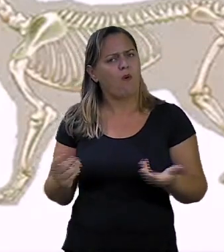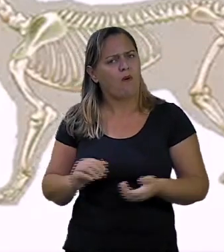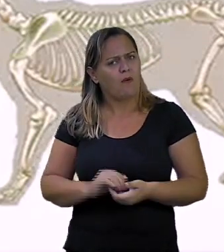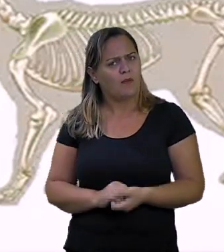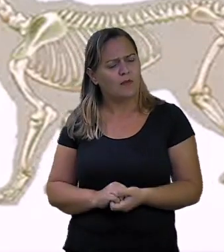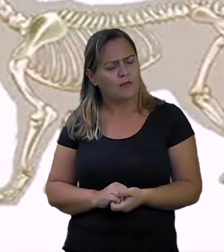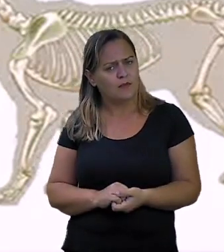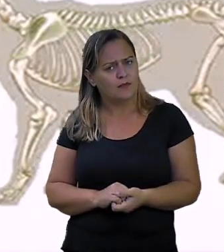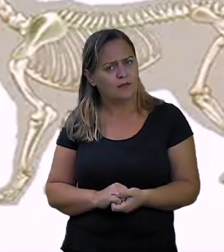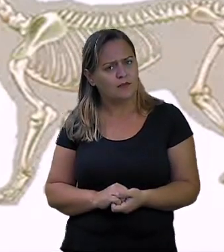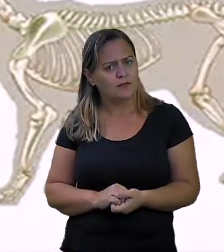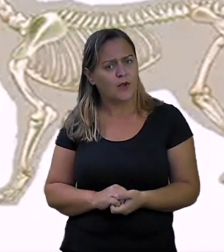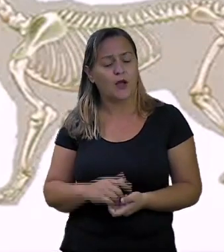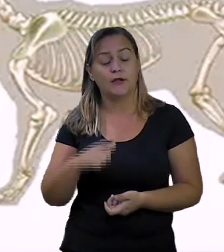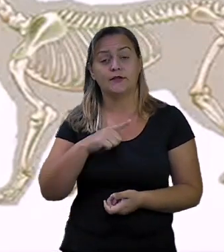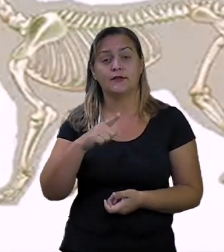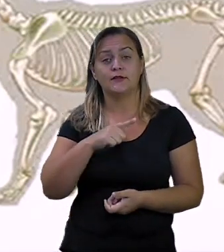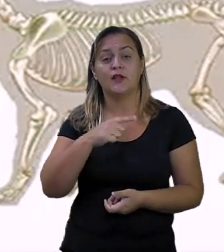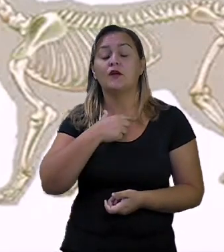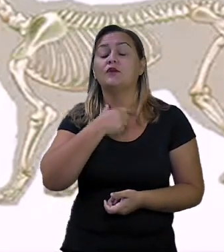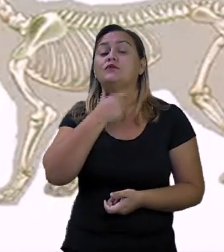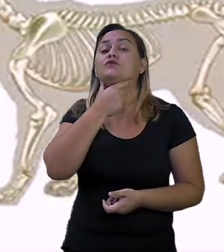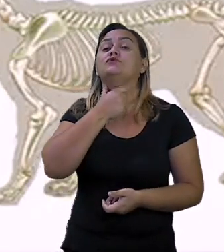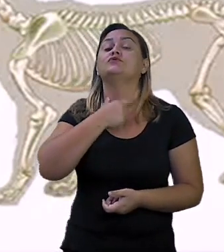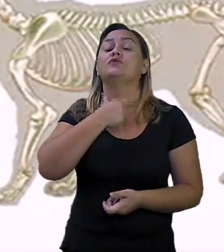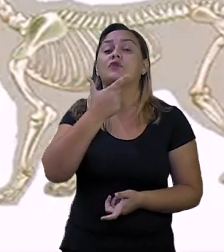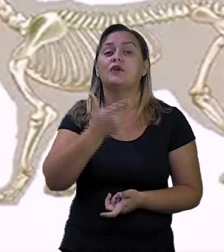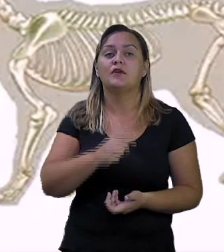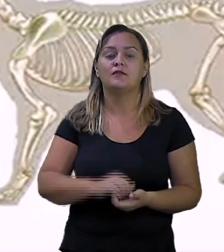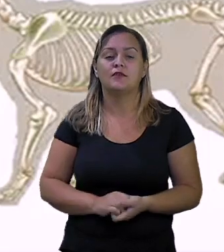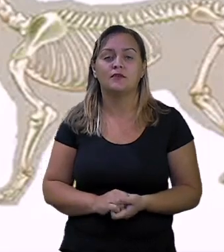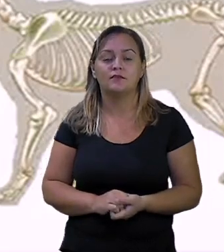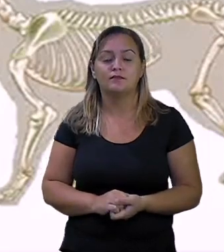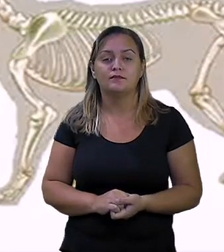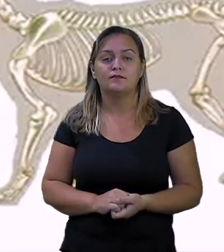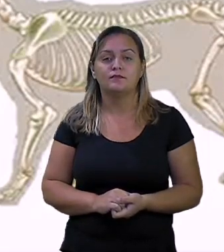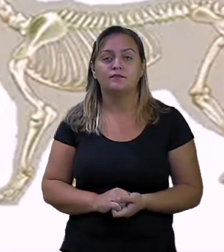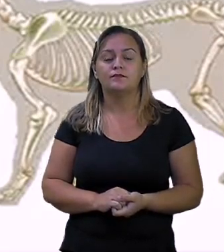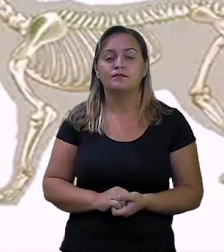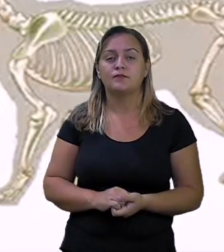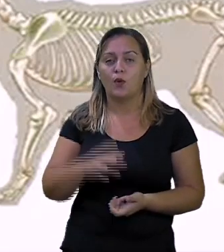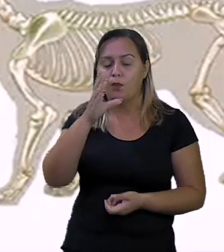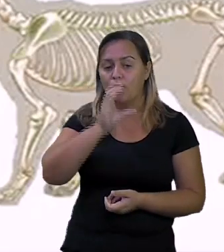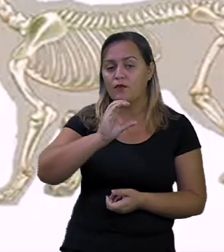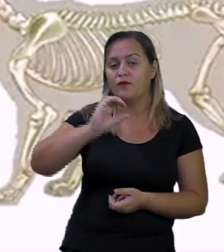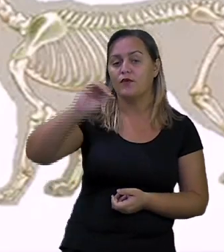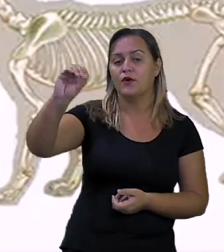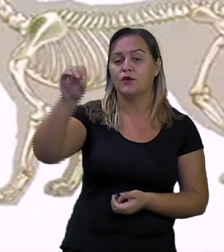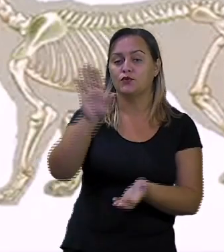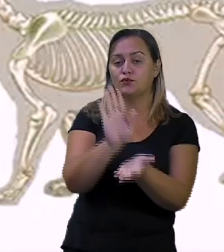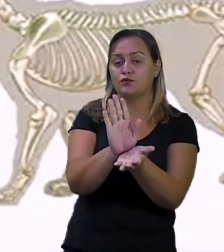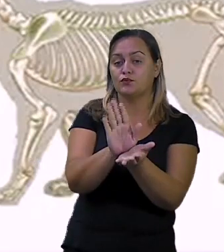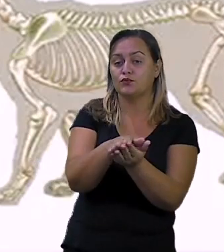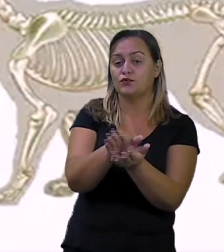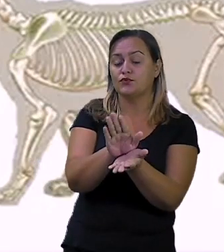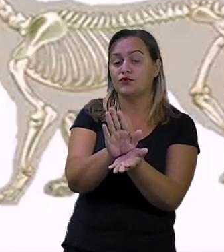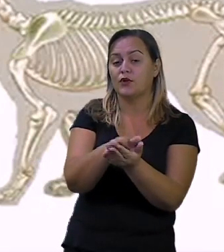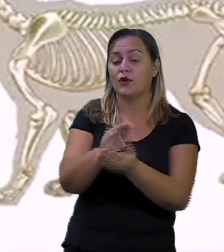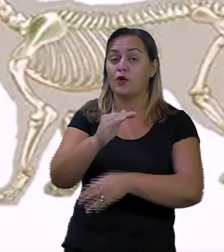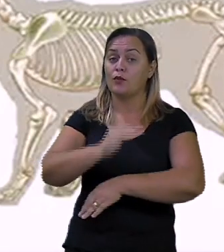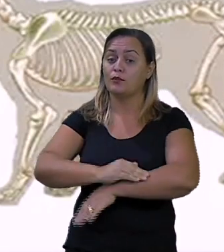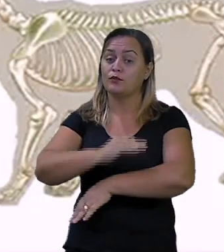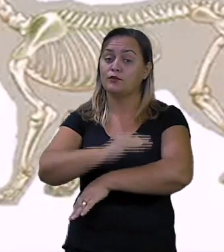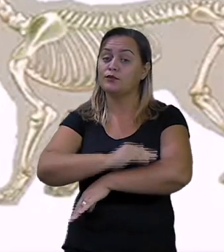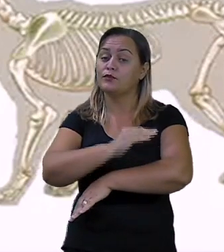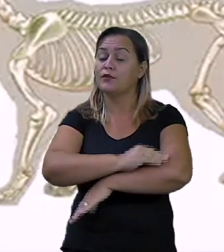girafa a girafa o elefante o cão o jacaré né que a gente tem aqui o saco